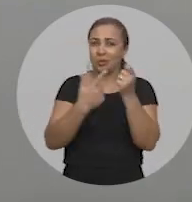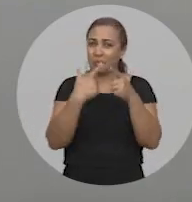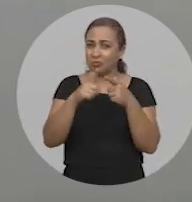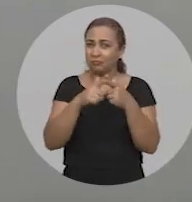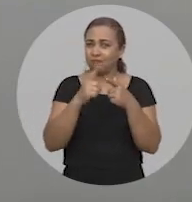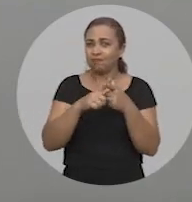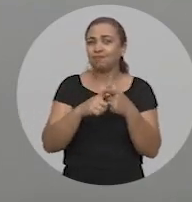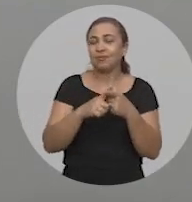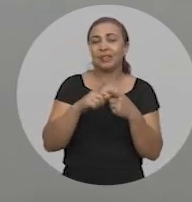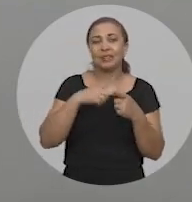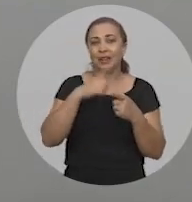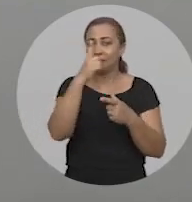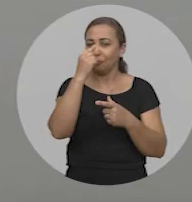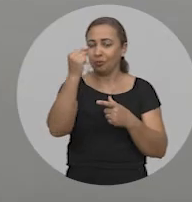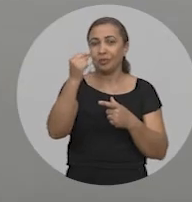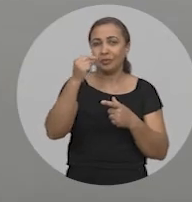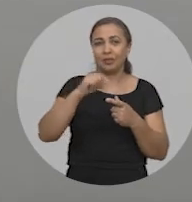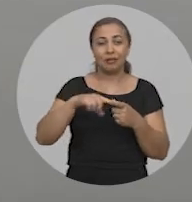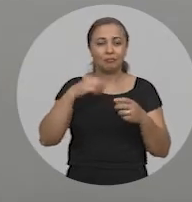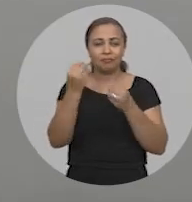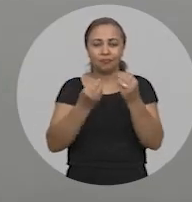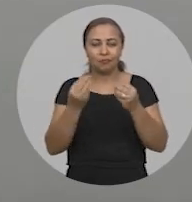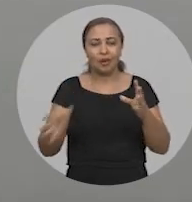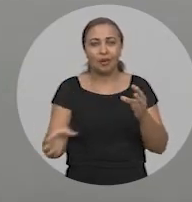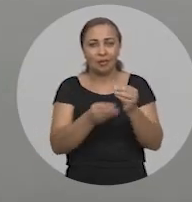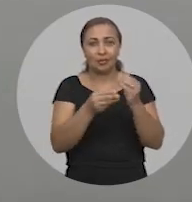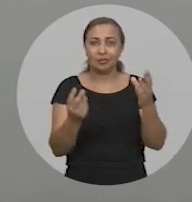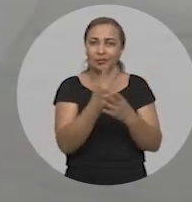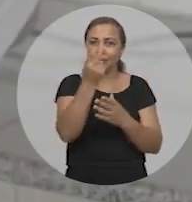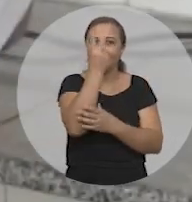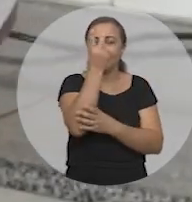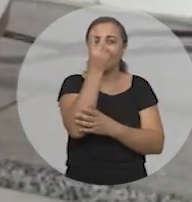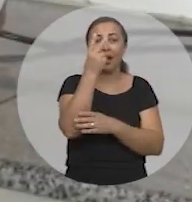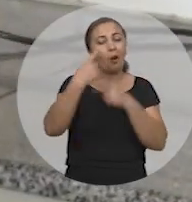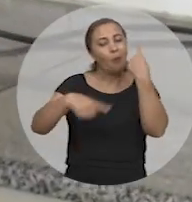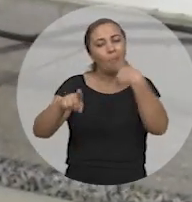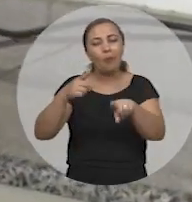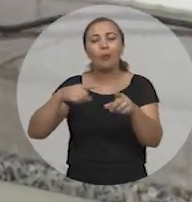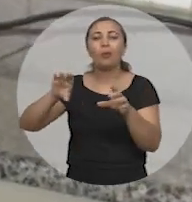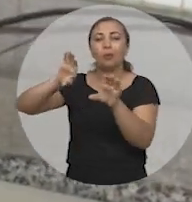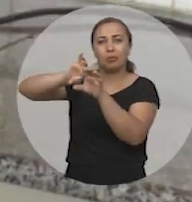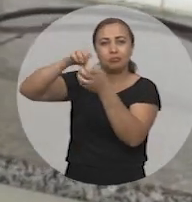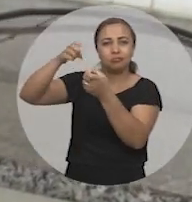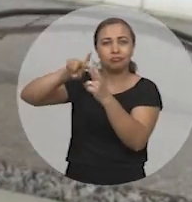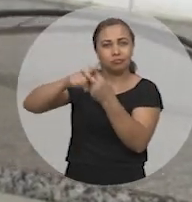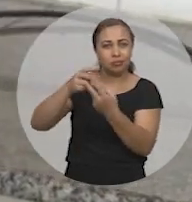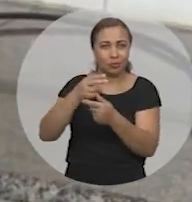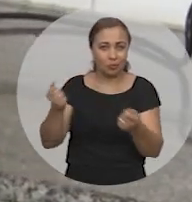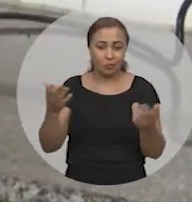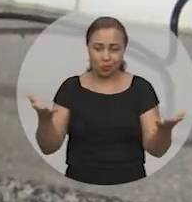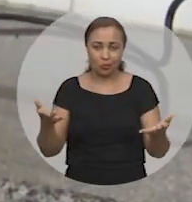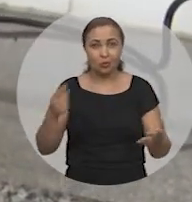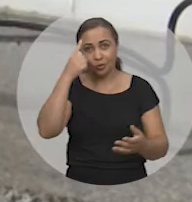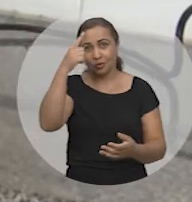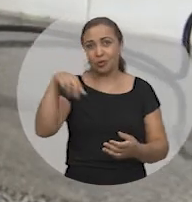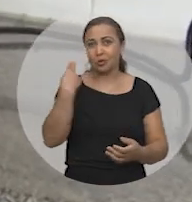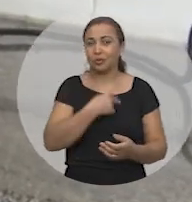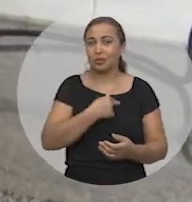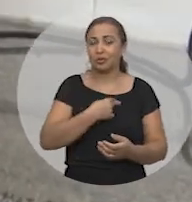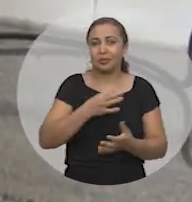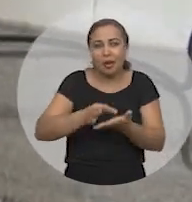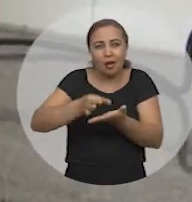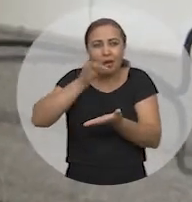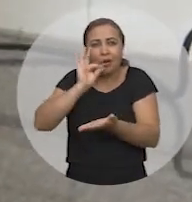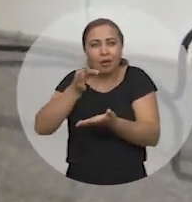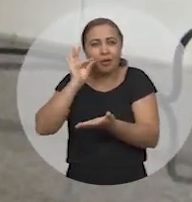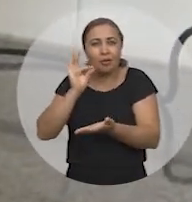Então, houve a necessidade de ter alternativas para agregar valores aos seus subprodutos. Então, hoje em dia, nós temos